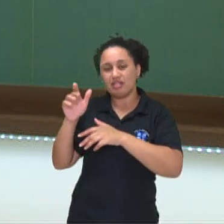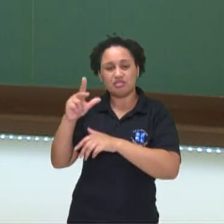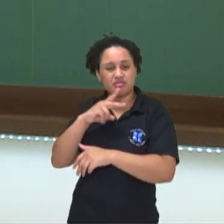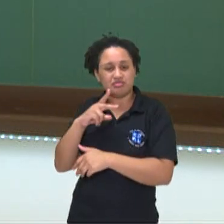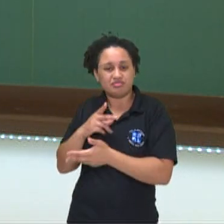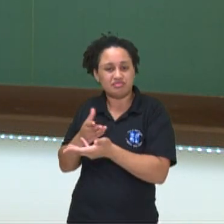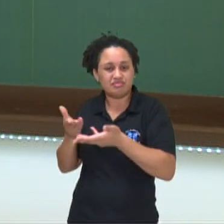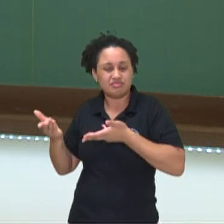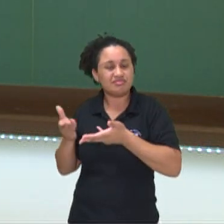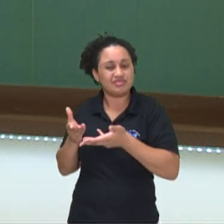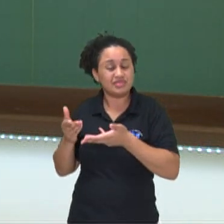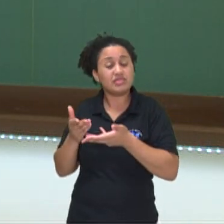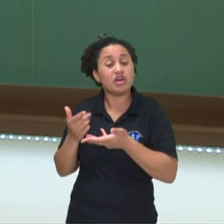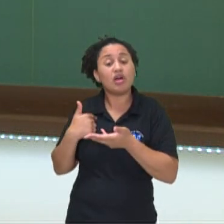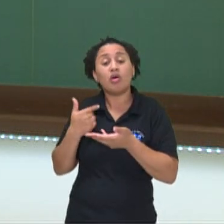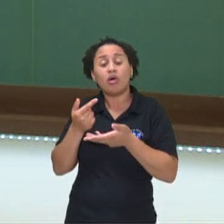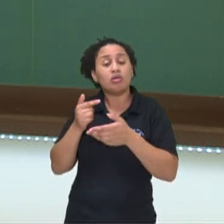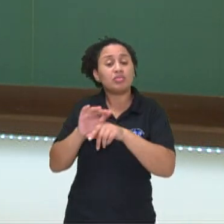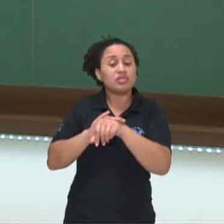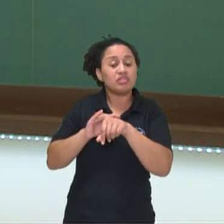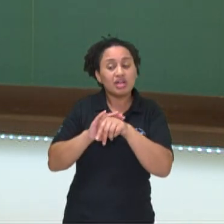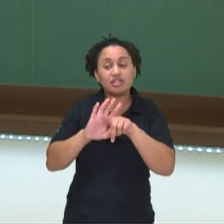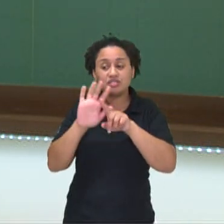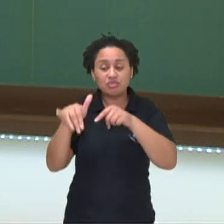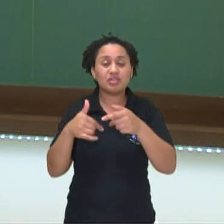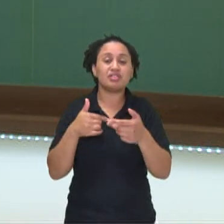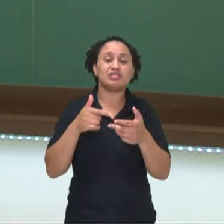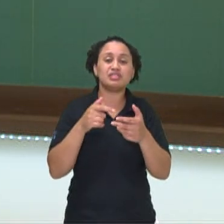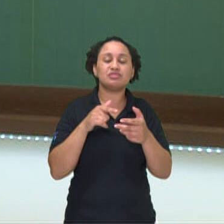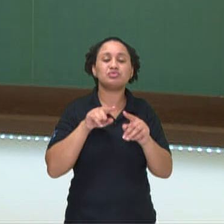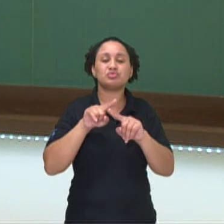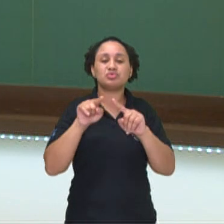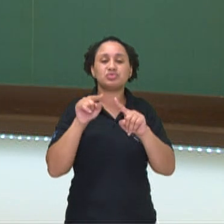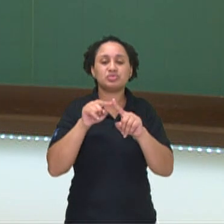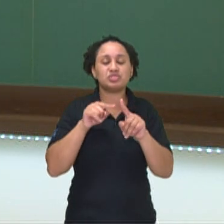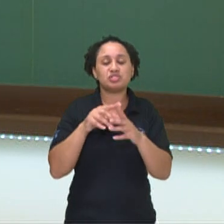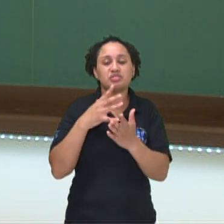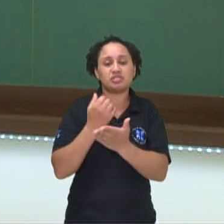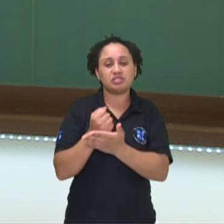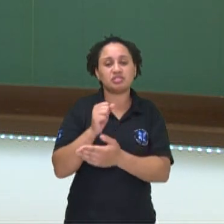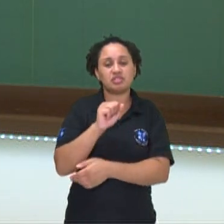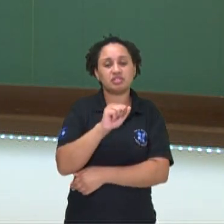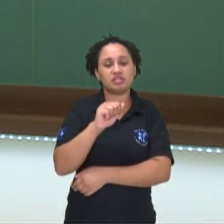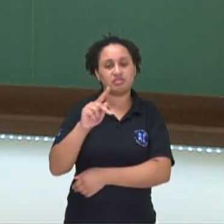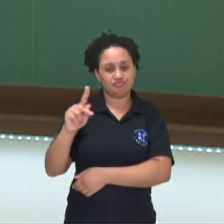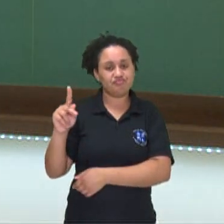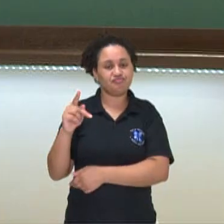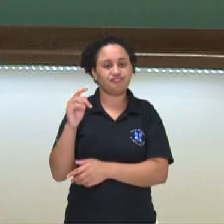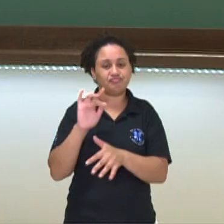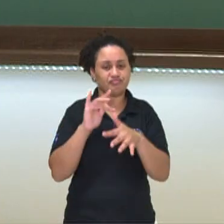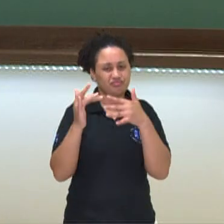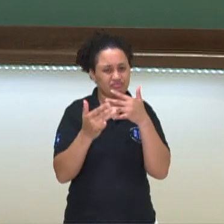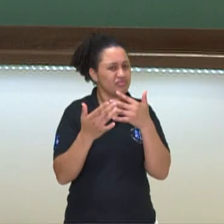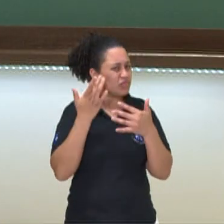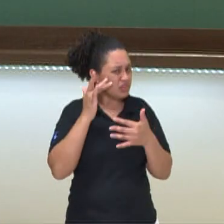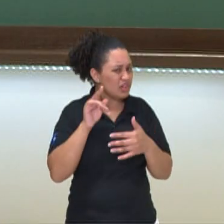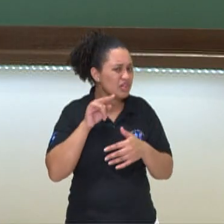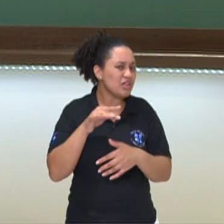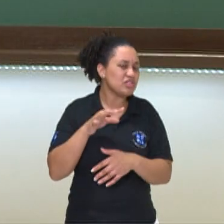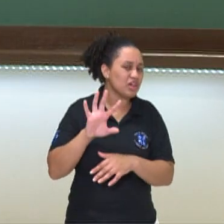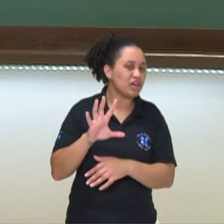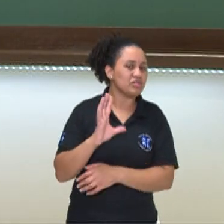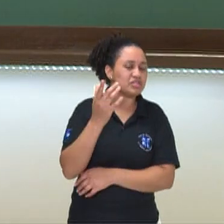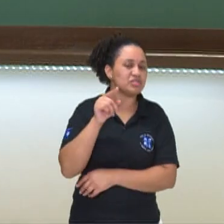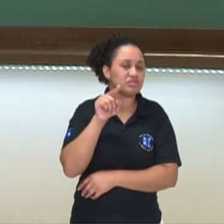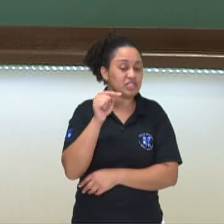pessoal, e vão se relacionar de que forma? Por meio dos aplicativos de rede social. Não sei se já aconteceu com você, não sei